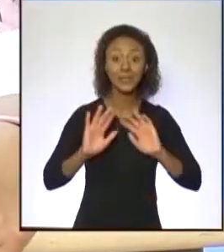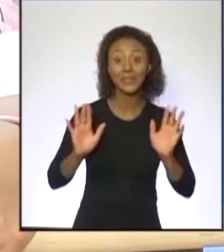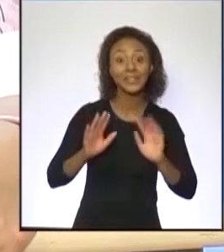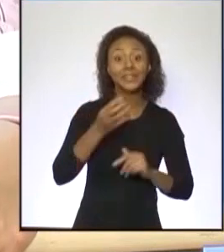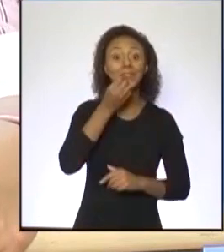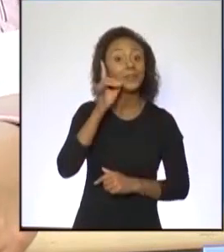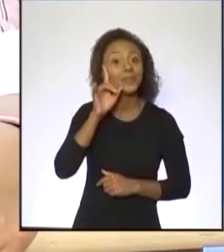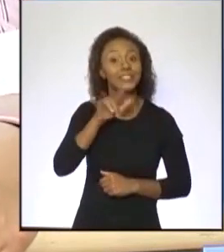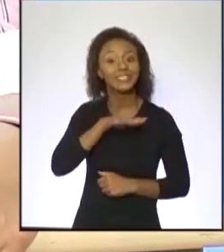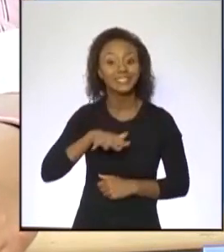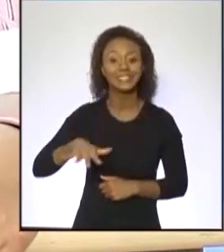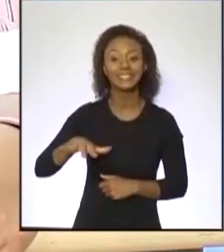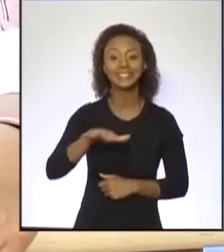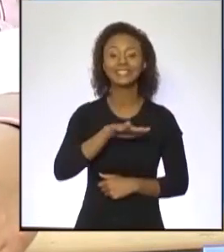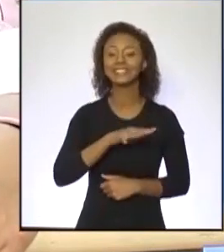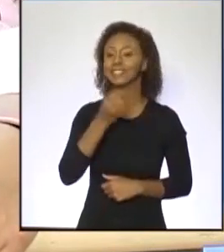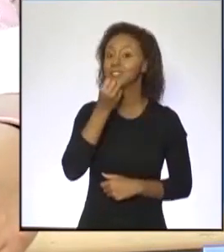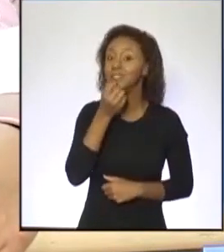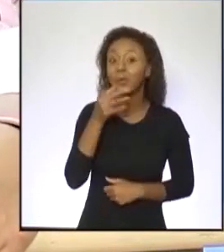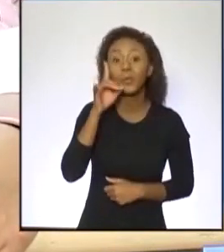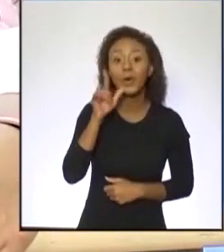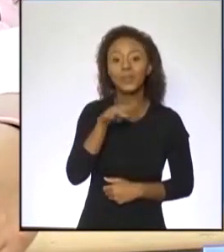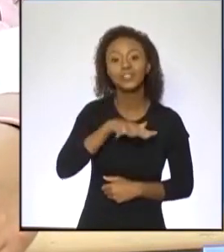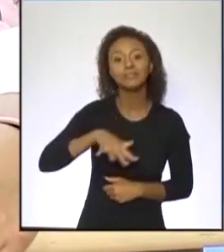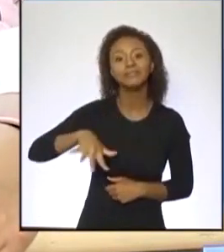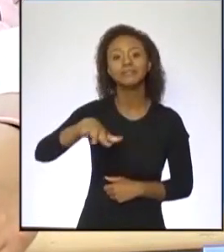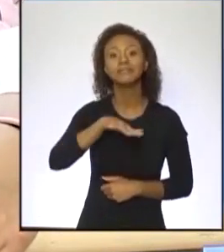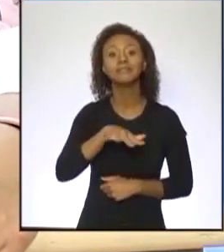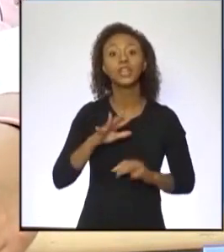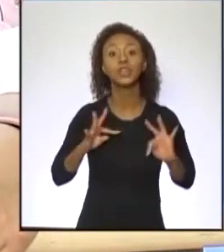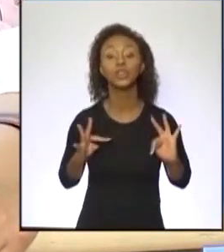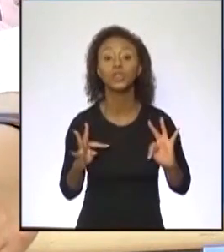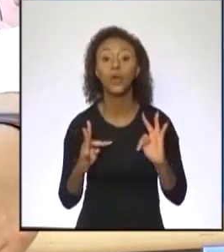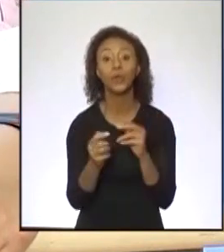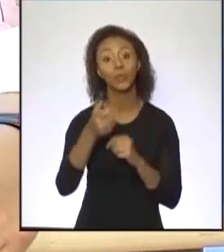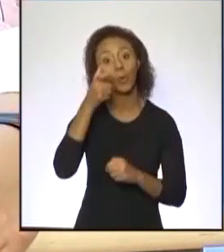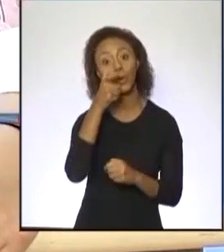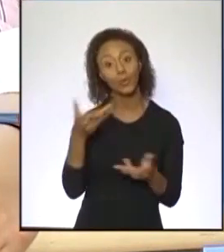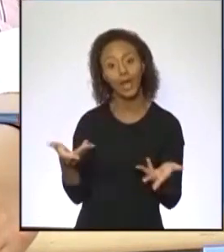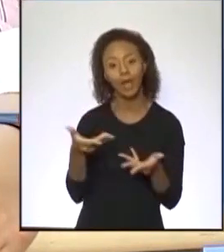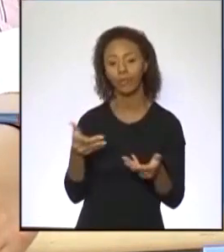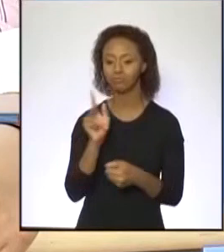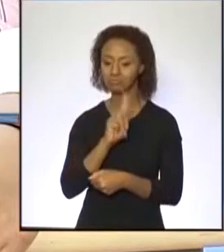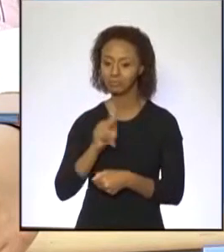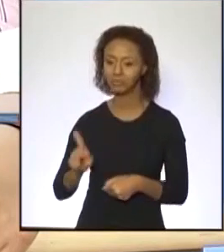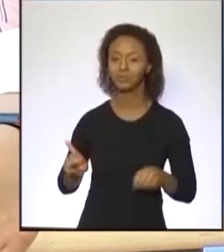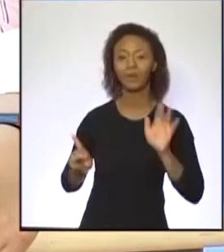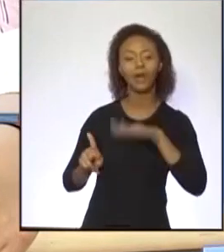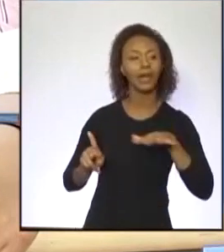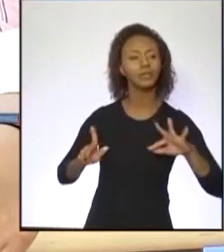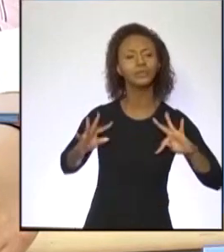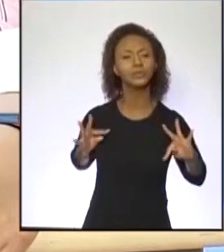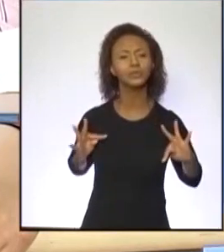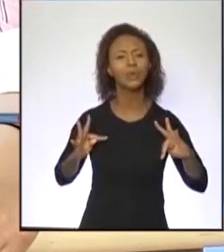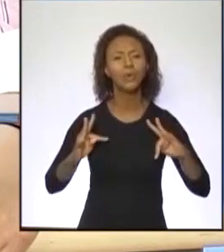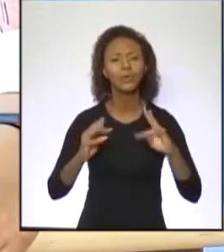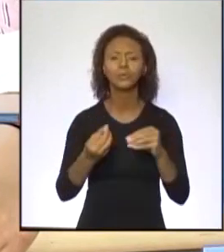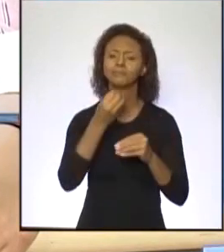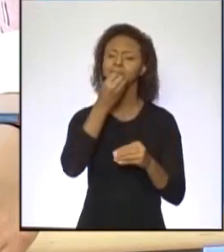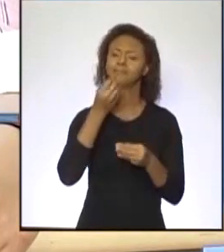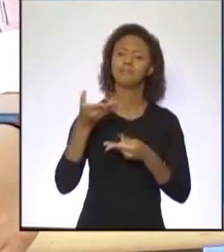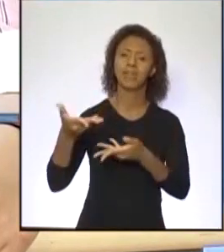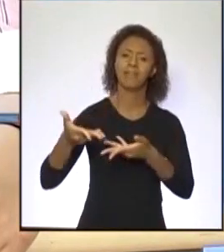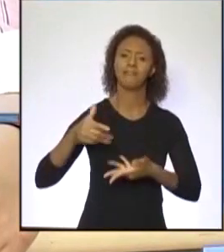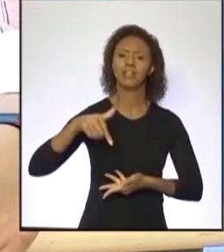dia a todos, bom dia a toda a rede oficial que nos assiste nesse momento, professores e alunos, sejam bem-vindos ao